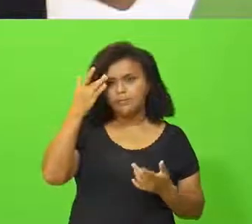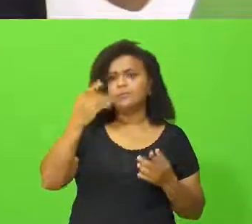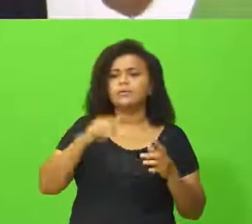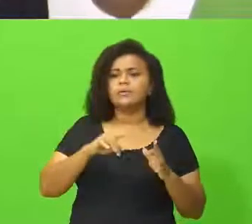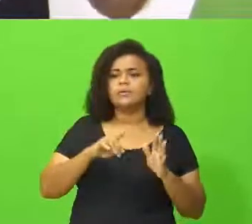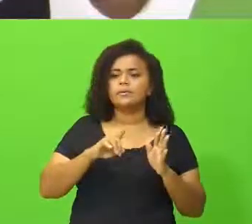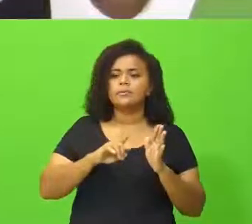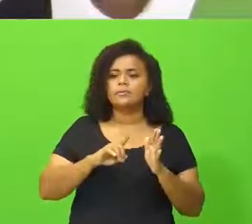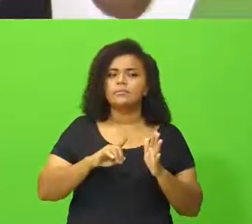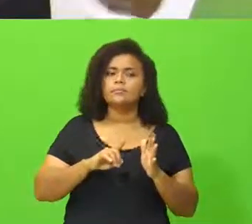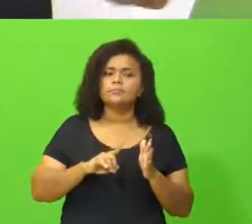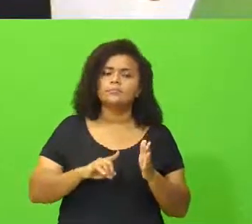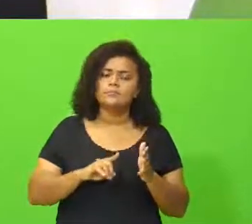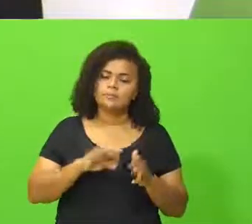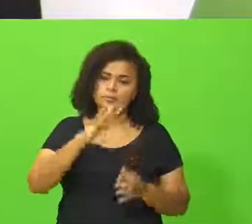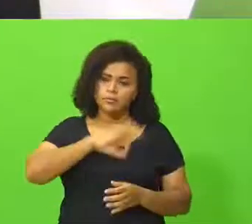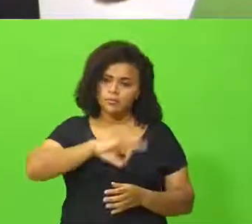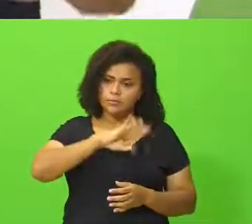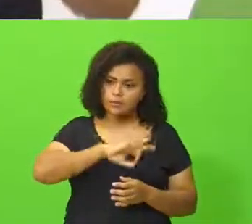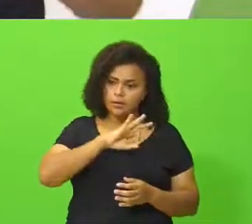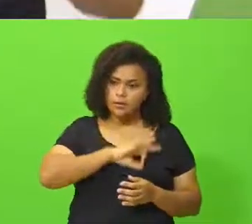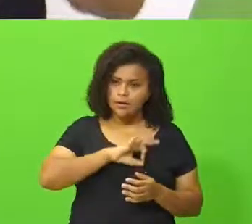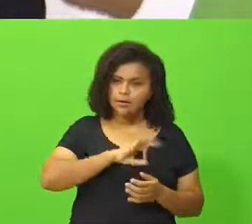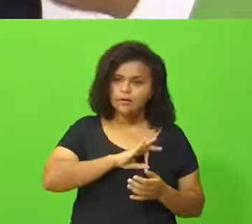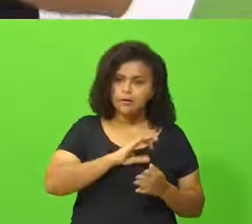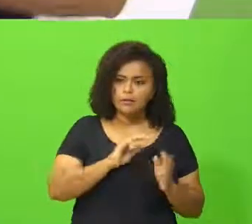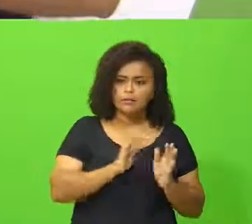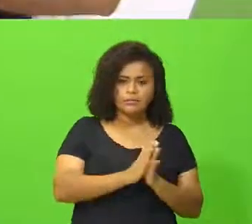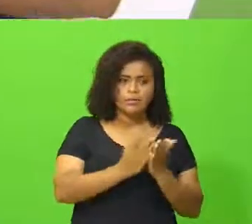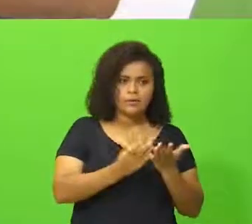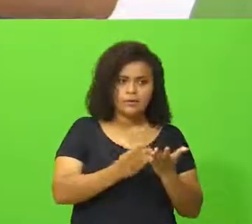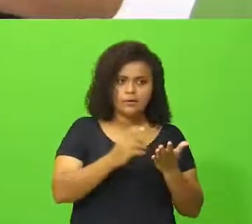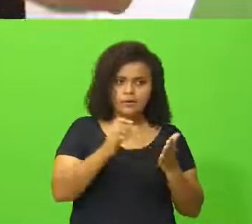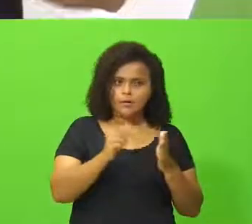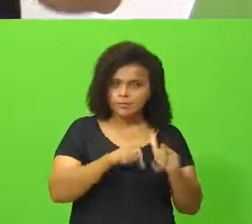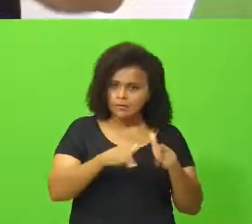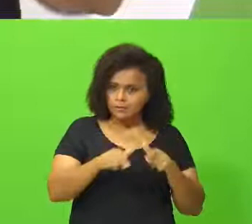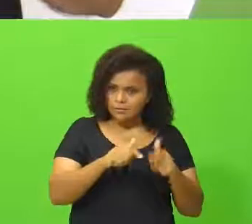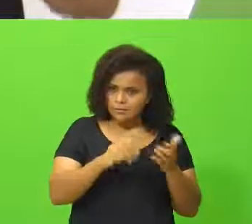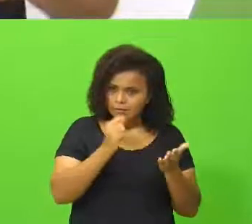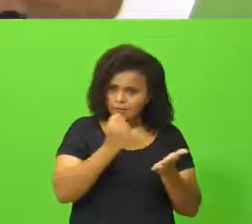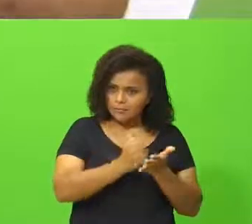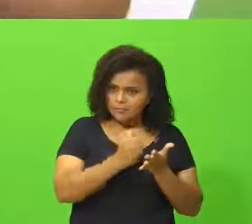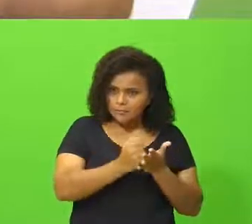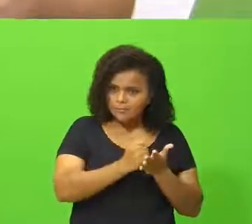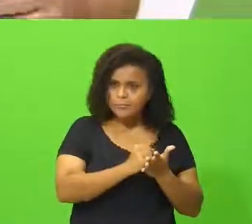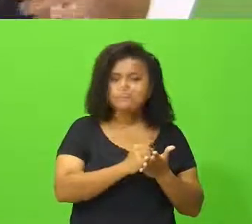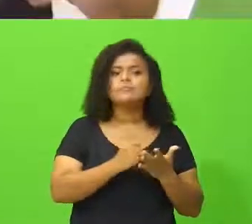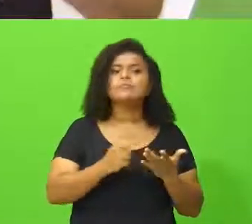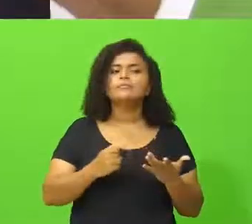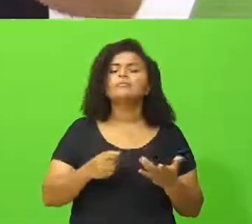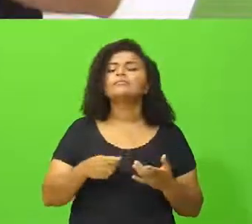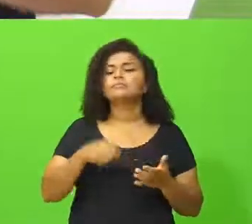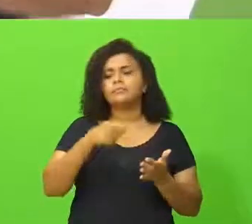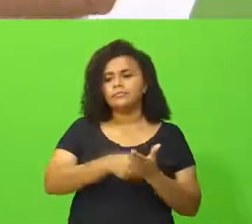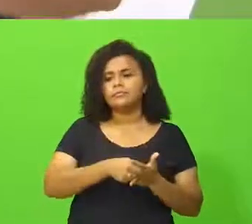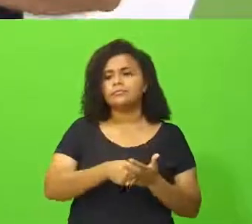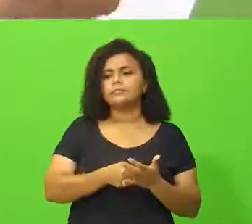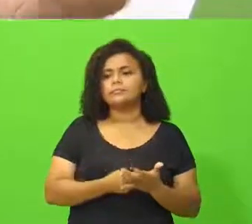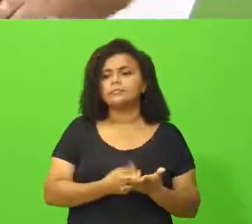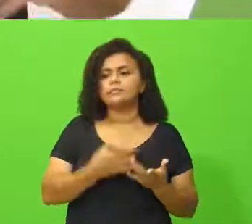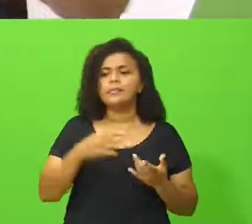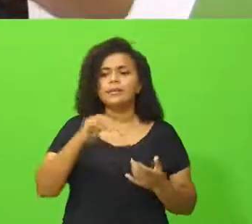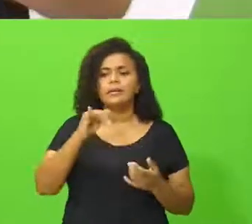o salário em carteira. Então ele está contribuindo para a Previdência Social. Professor, tem os profissionais liberais, como